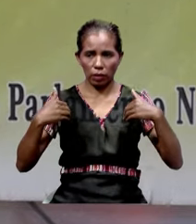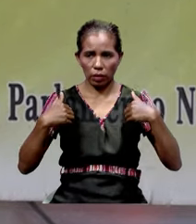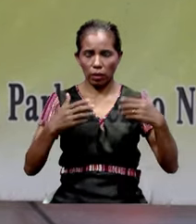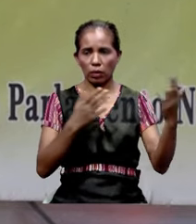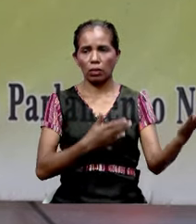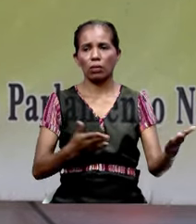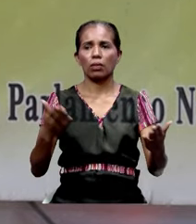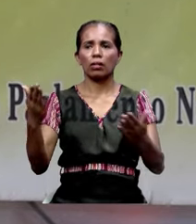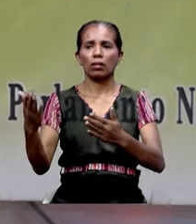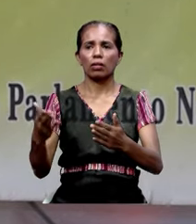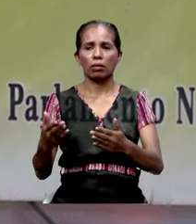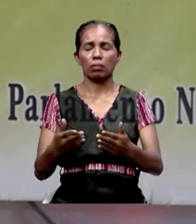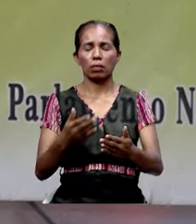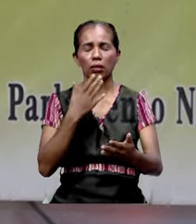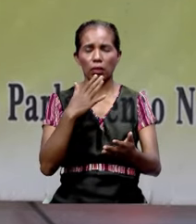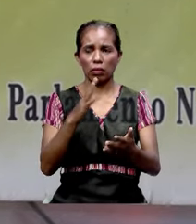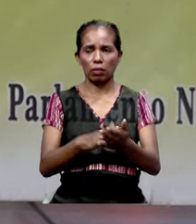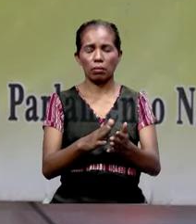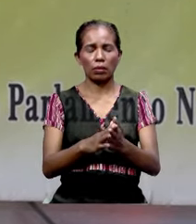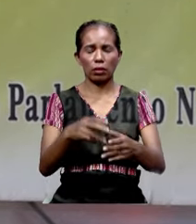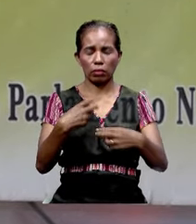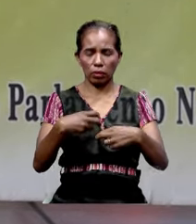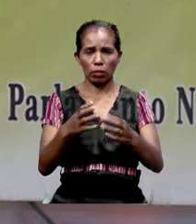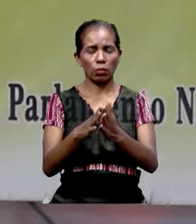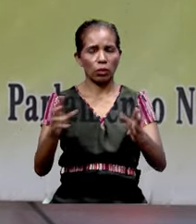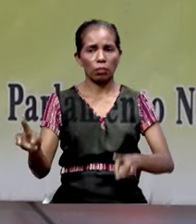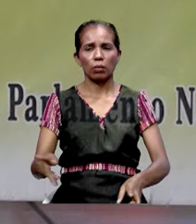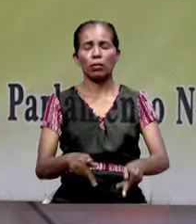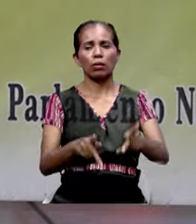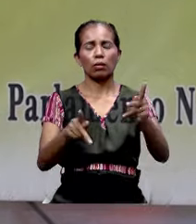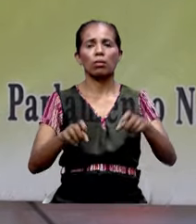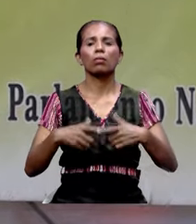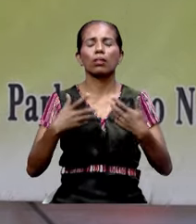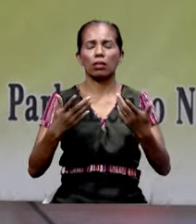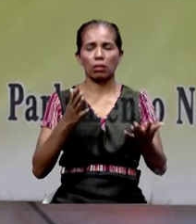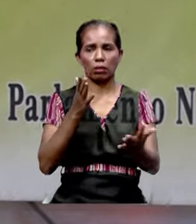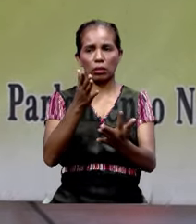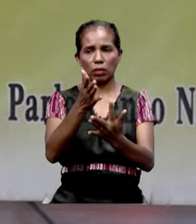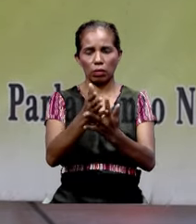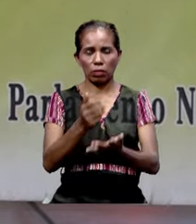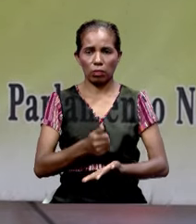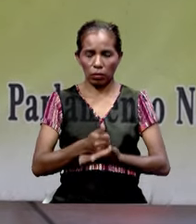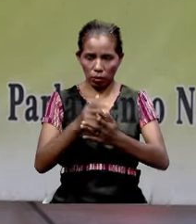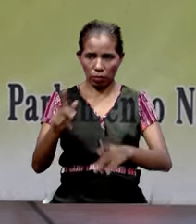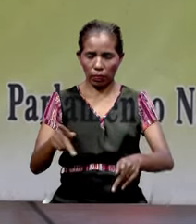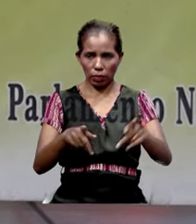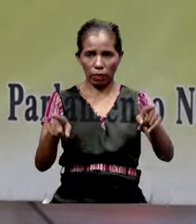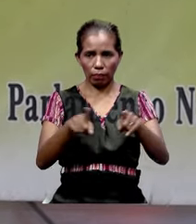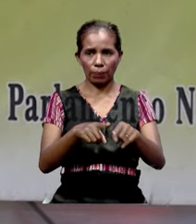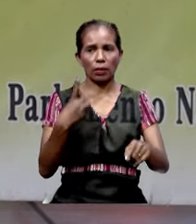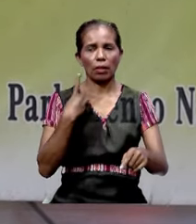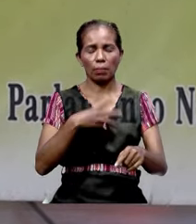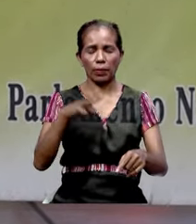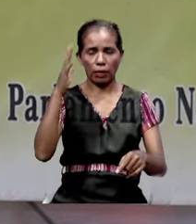lori consequências, né? Bot liu, ba público, né? A tua nos amaca, a tua acesso de ba assistências públicas, ser, né? Ainda nem maga menina,